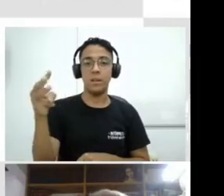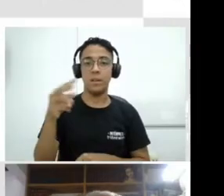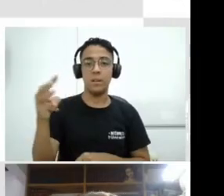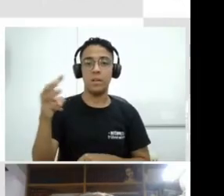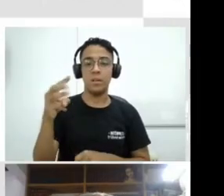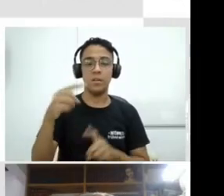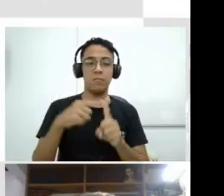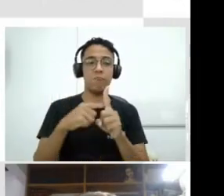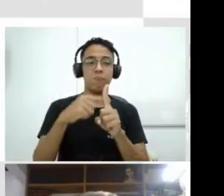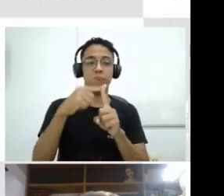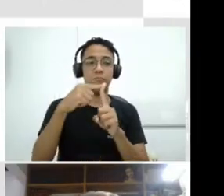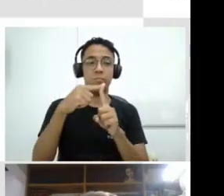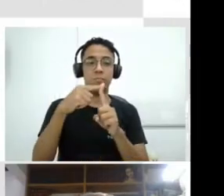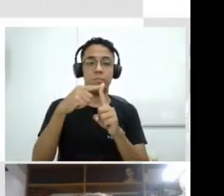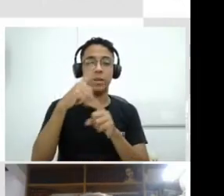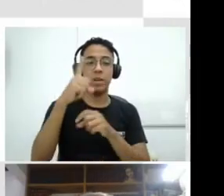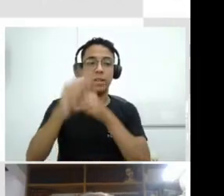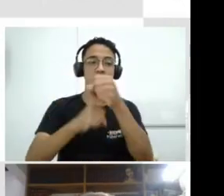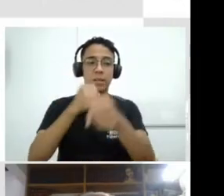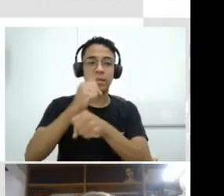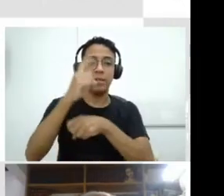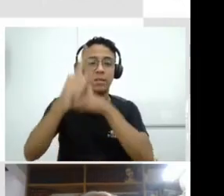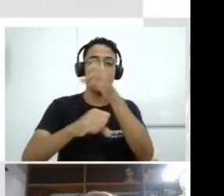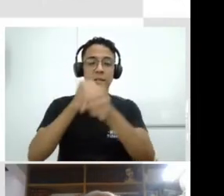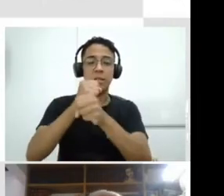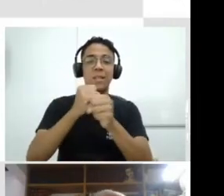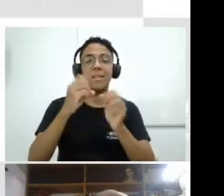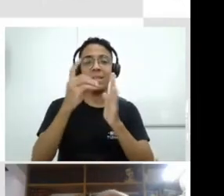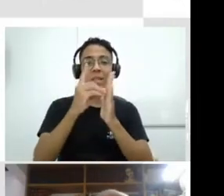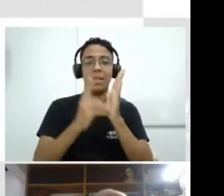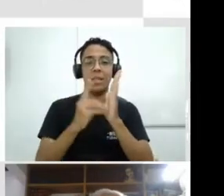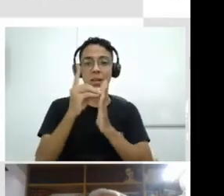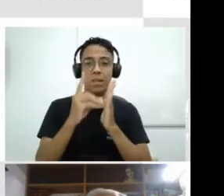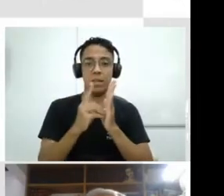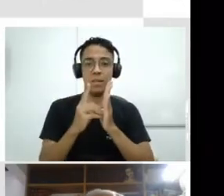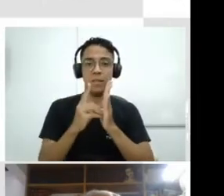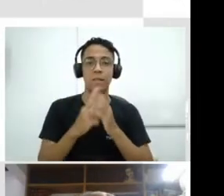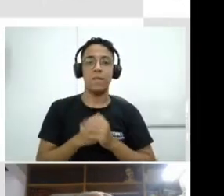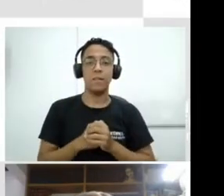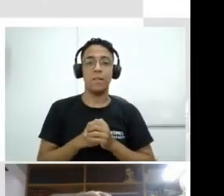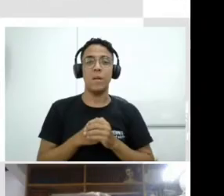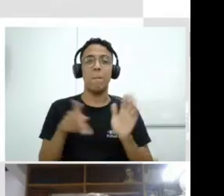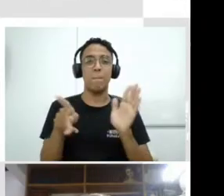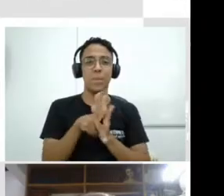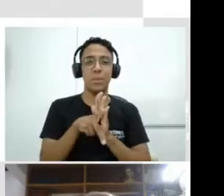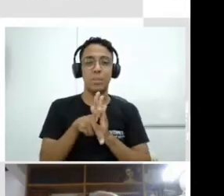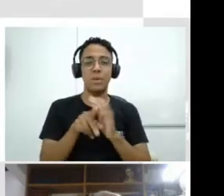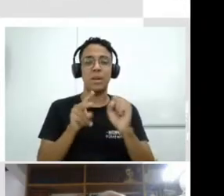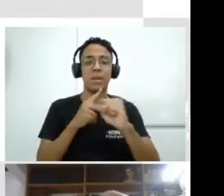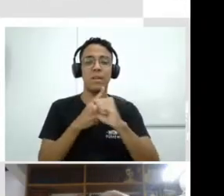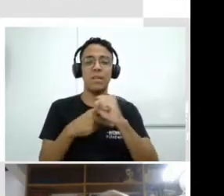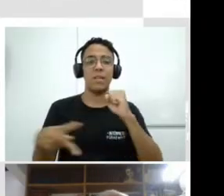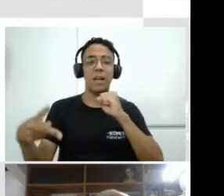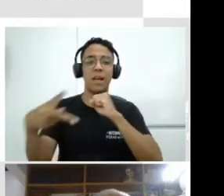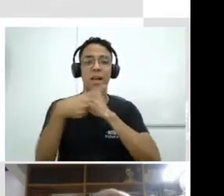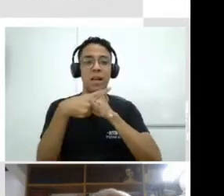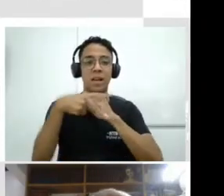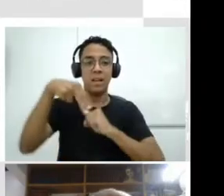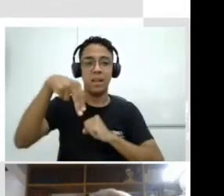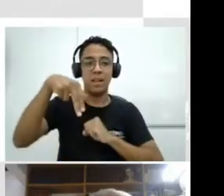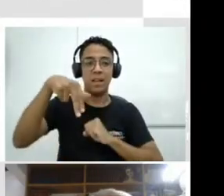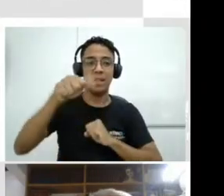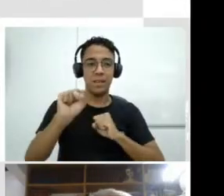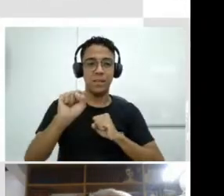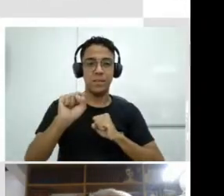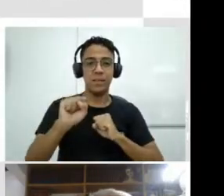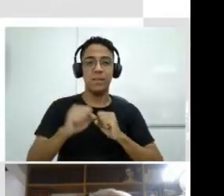projeção e a observação da NASA, né? Muito bem. O Berkeley Earth, que é uma outra instituição que está medindo isso, está mostrando isso também.